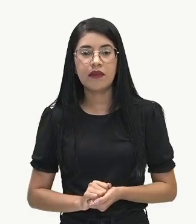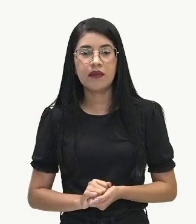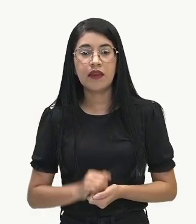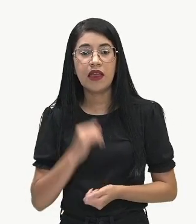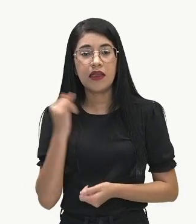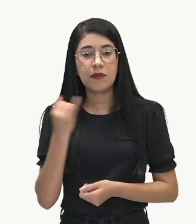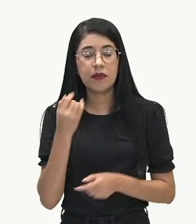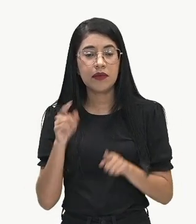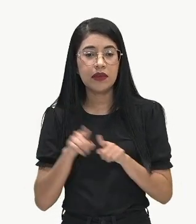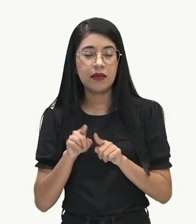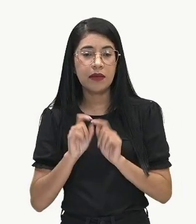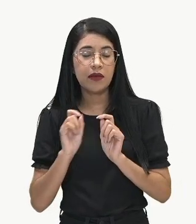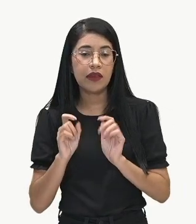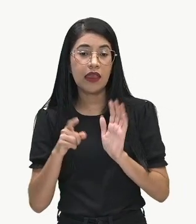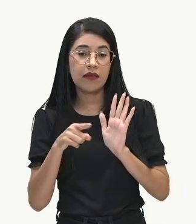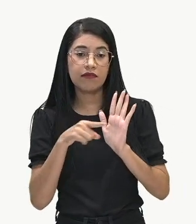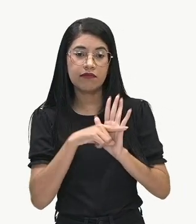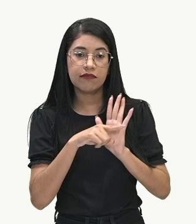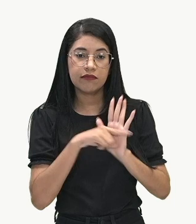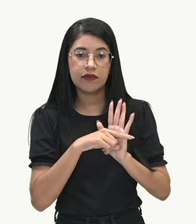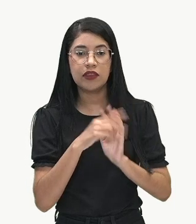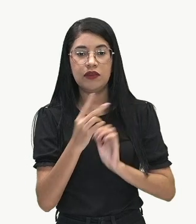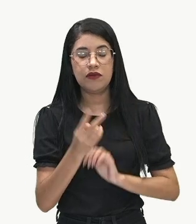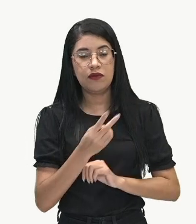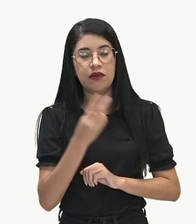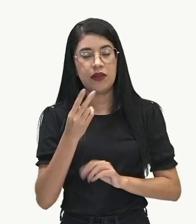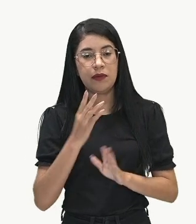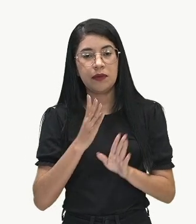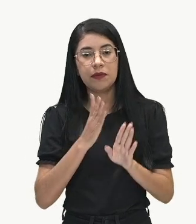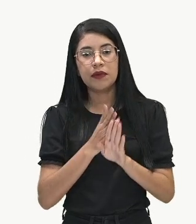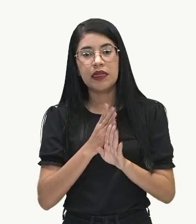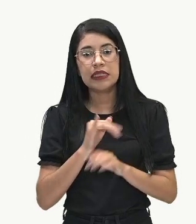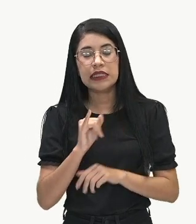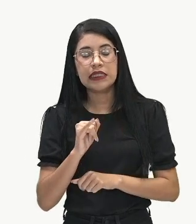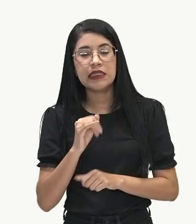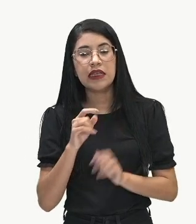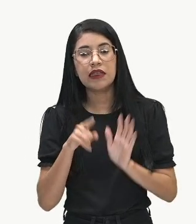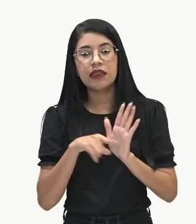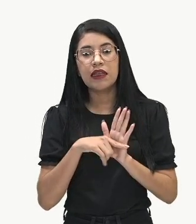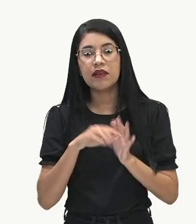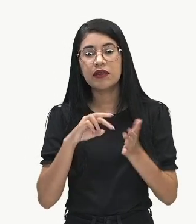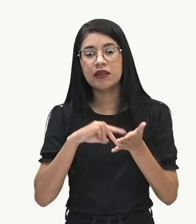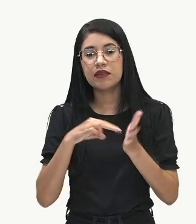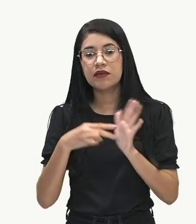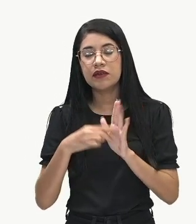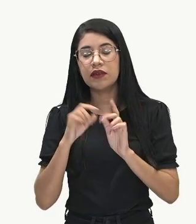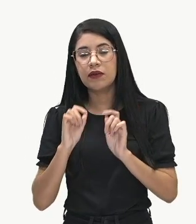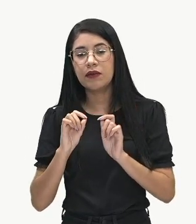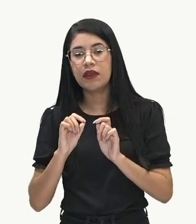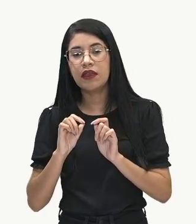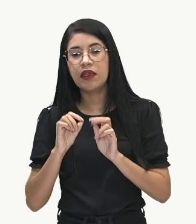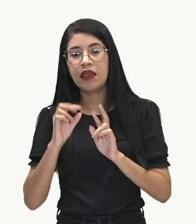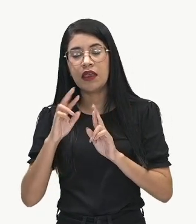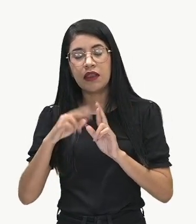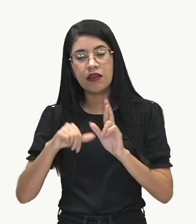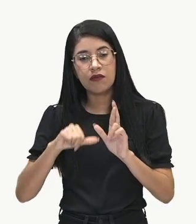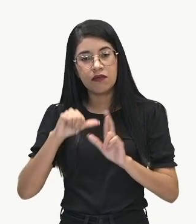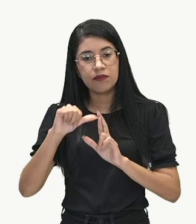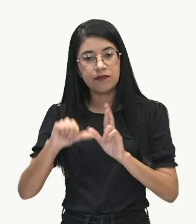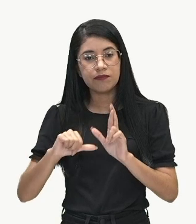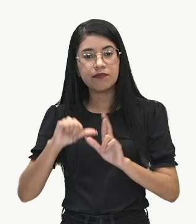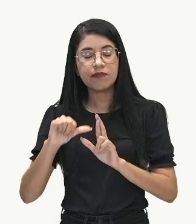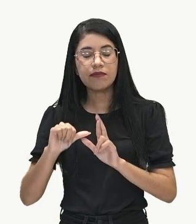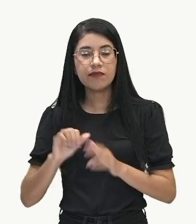valor é negativo. Se o valor é negativo, nós teremos que tipo de reação?